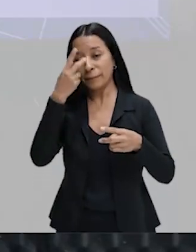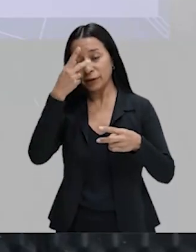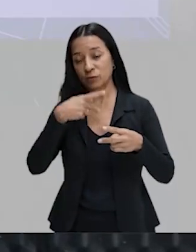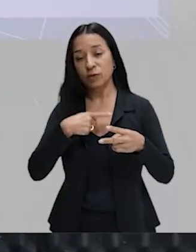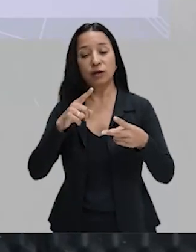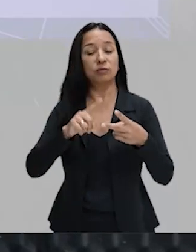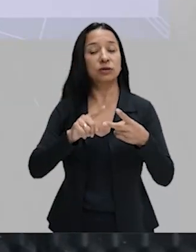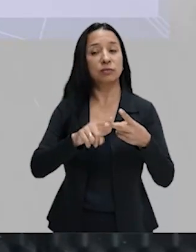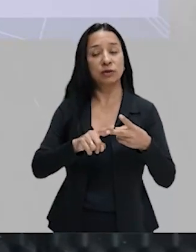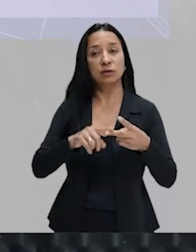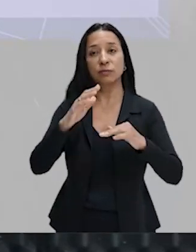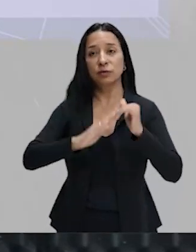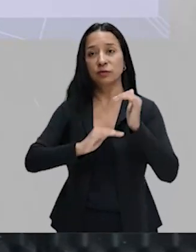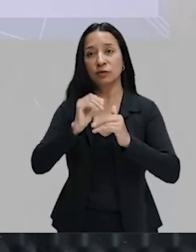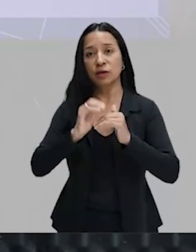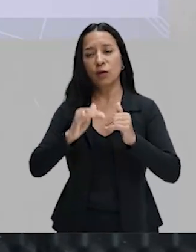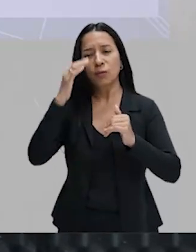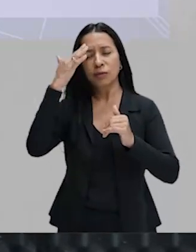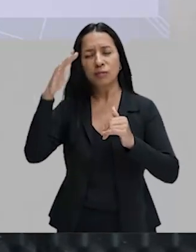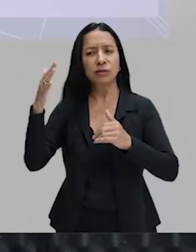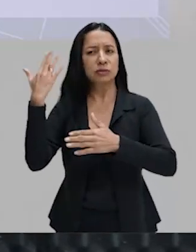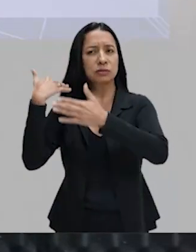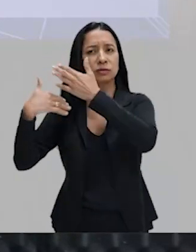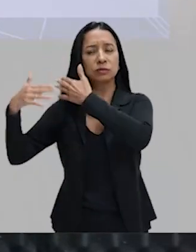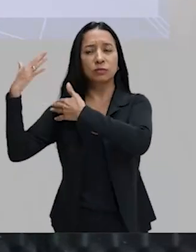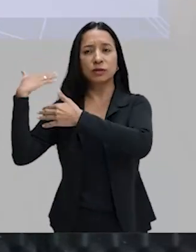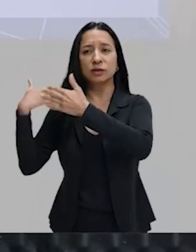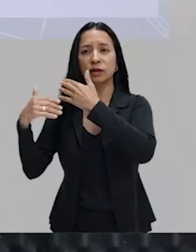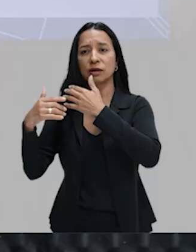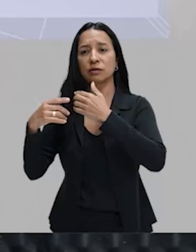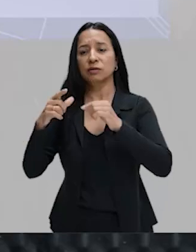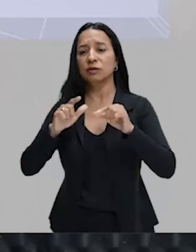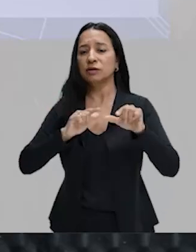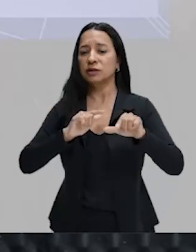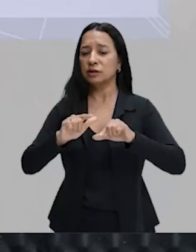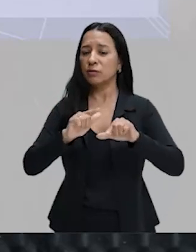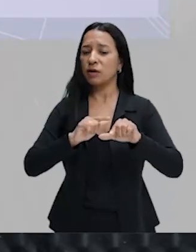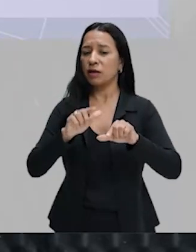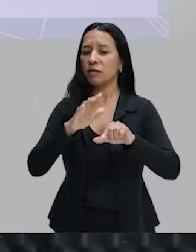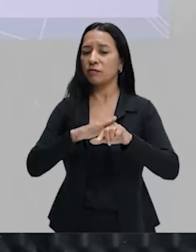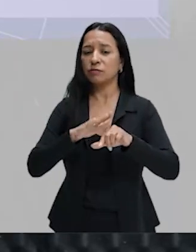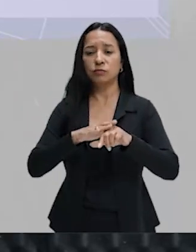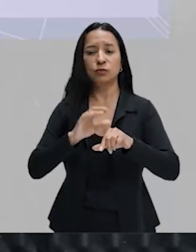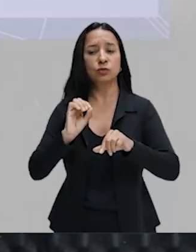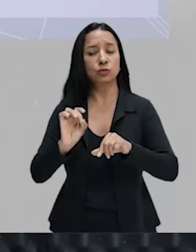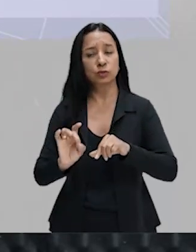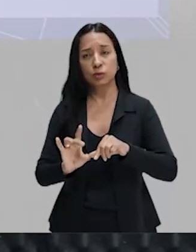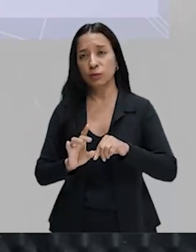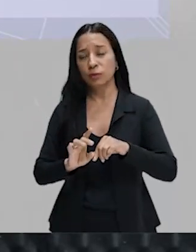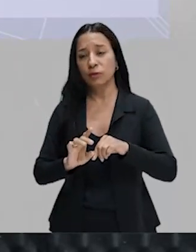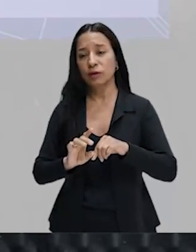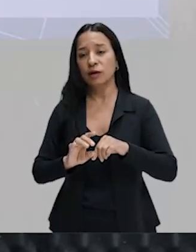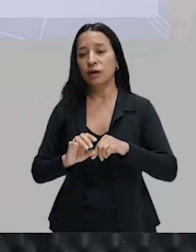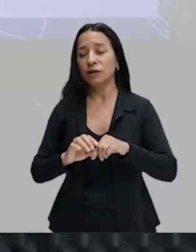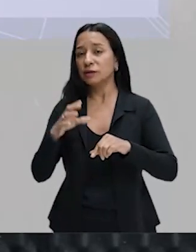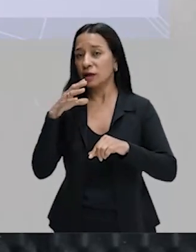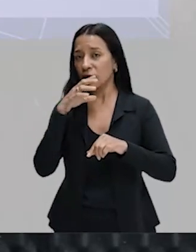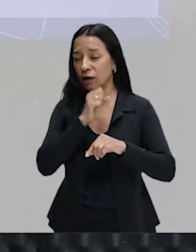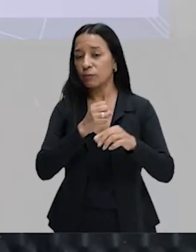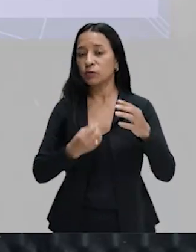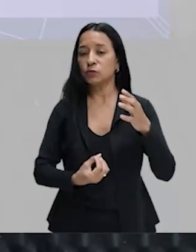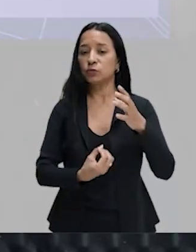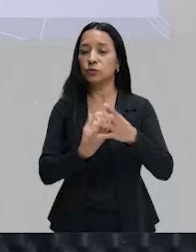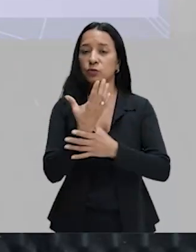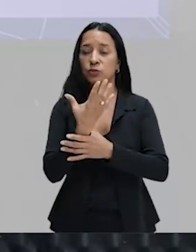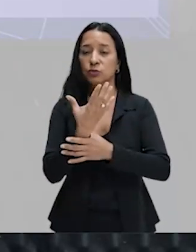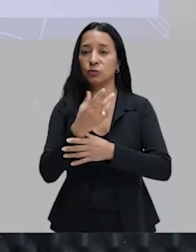imagine isso naquela época, onde se trabalhava manualmente e de repente surgem máquinas. O avanço científico vai